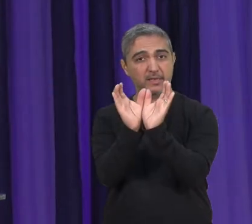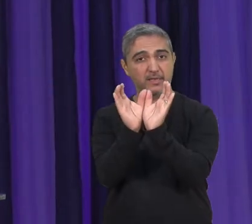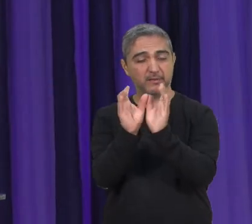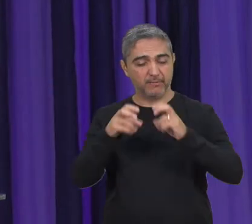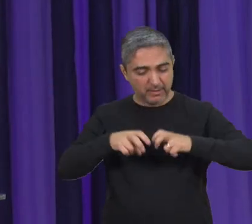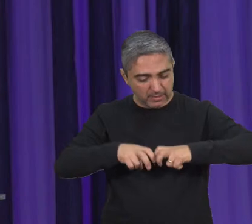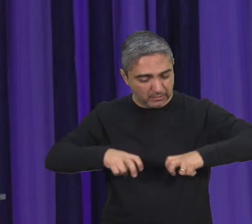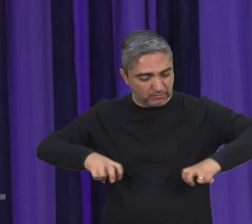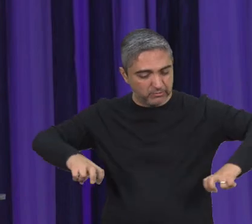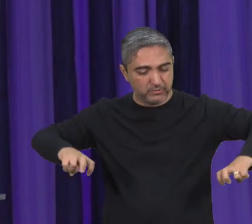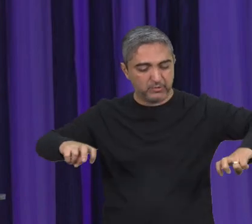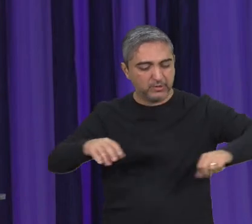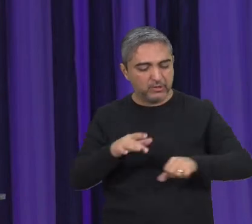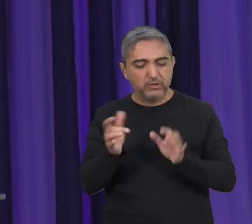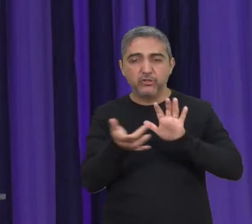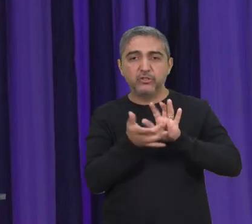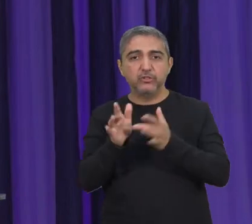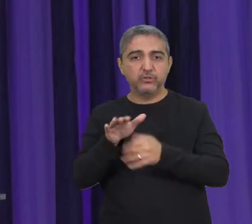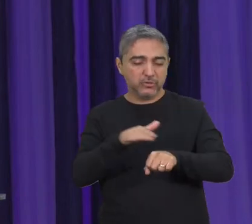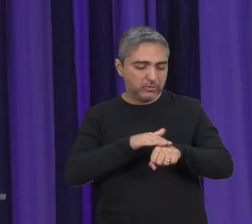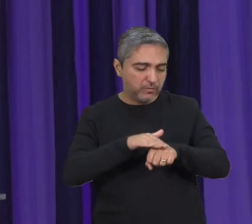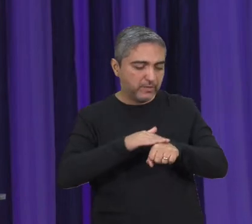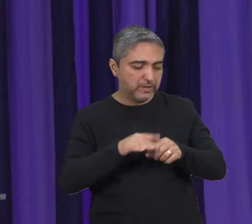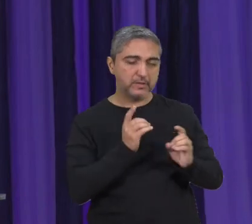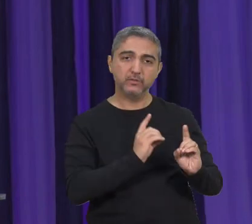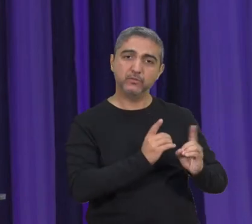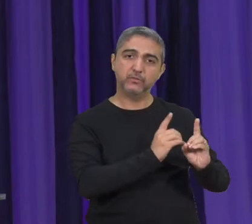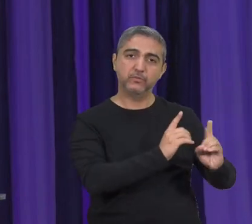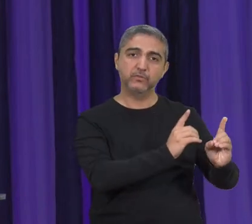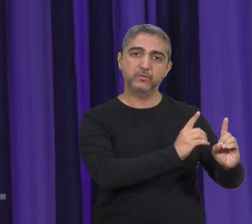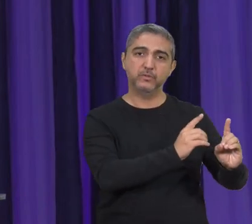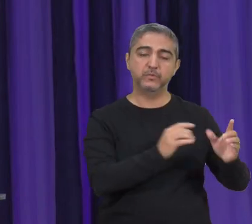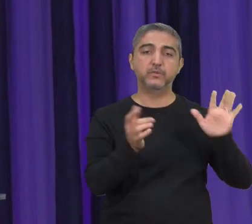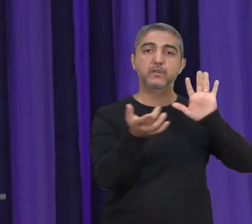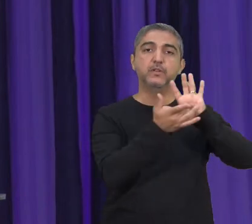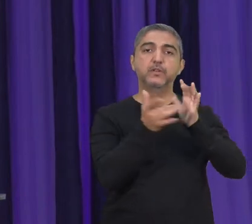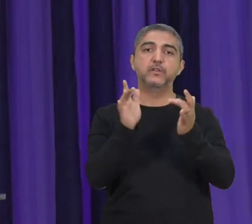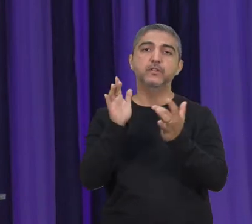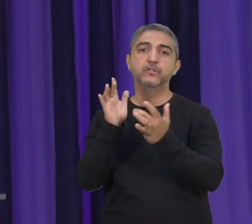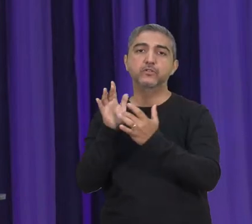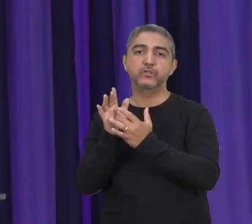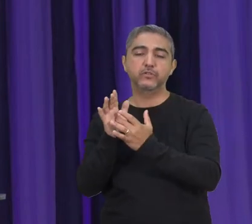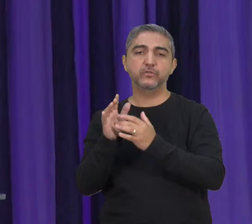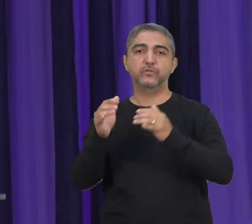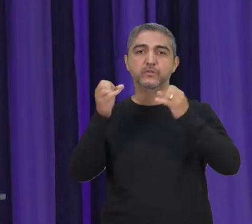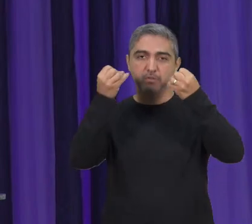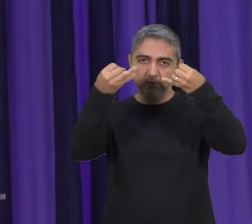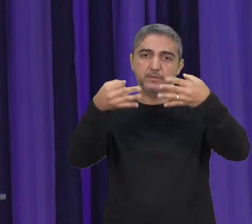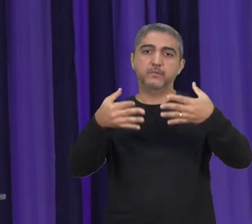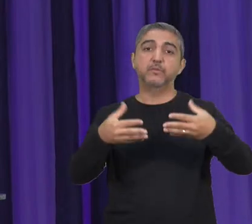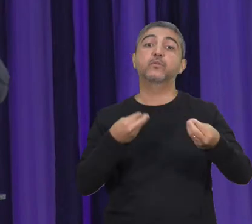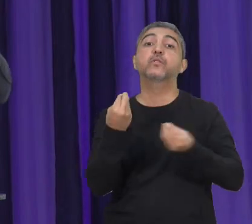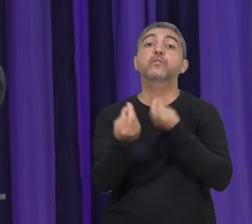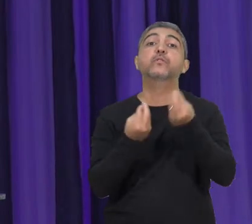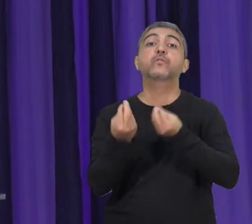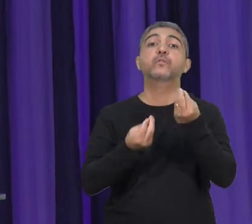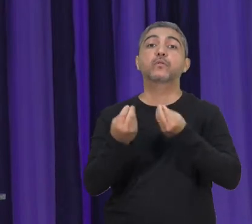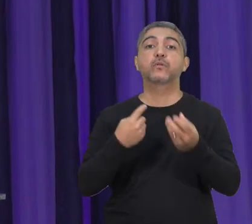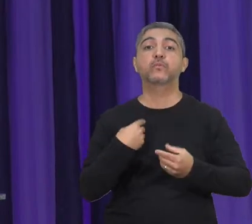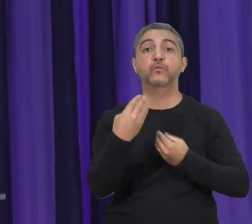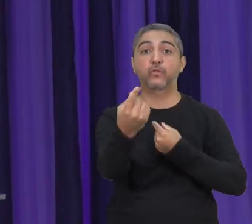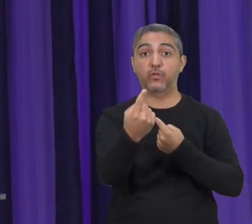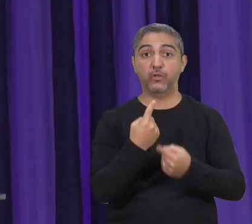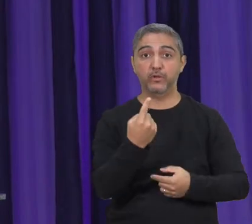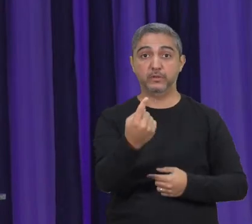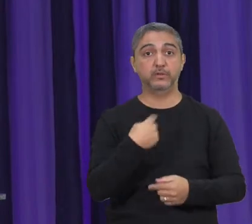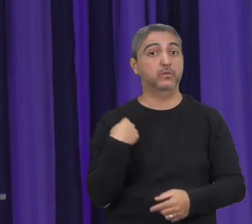despedida. Ele aqui vai dar a receita de como todos nós, discípulos de Jesus,